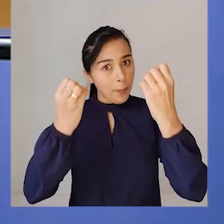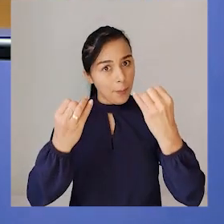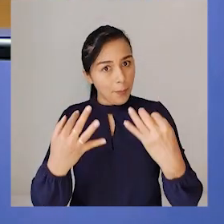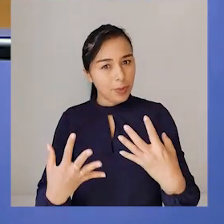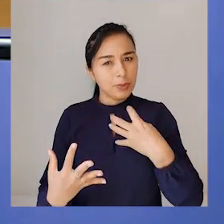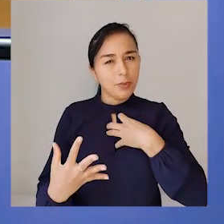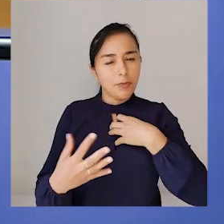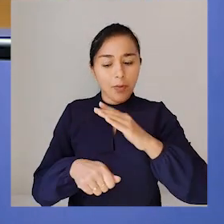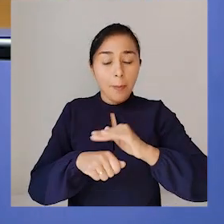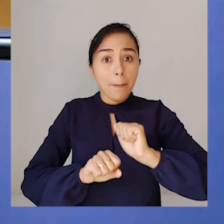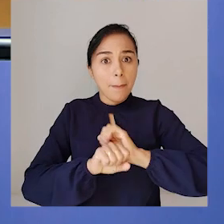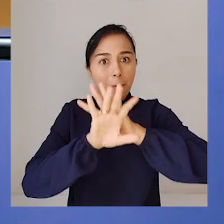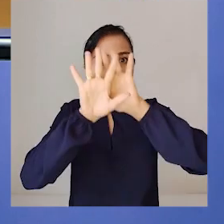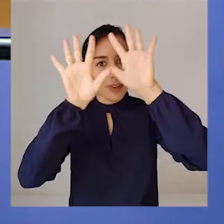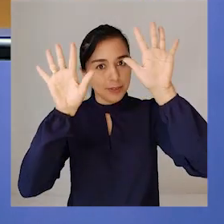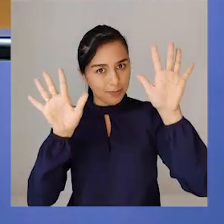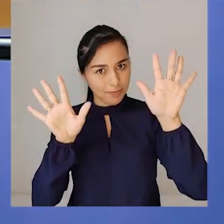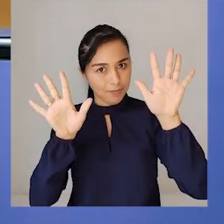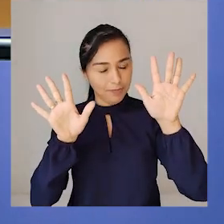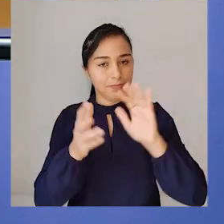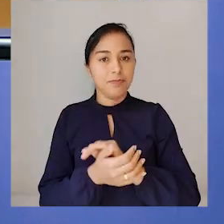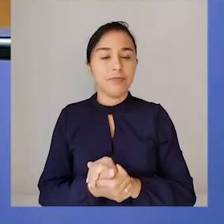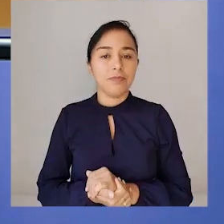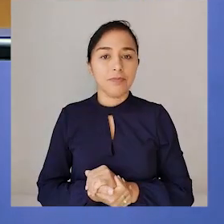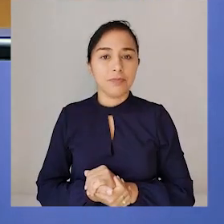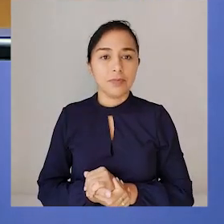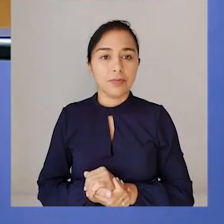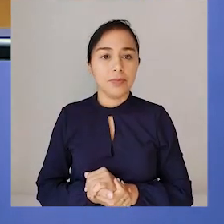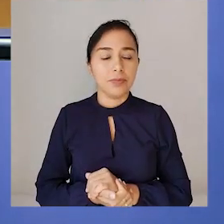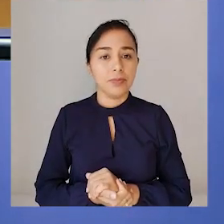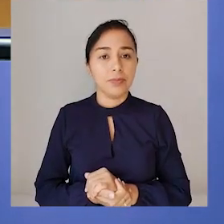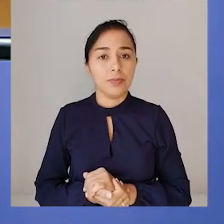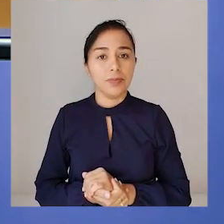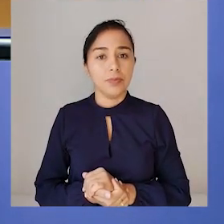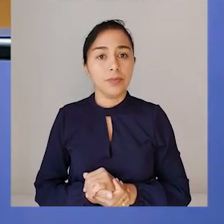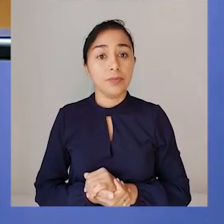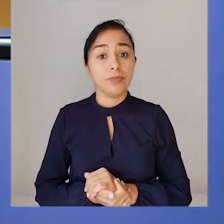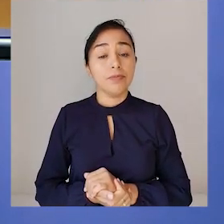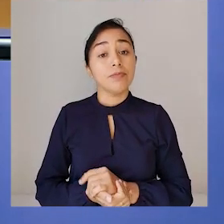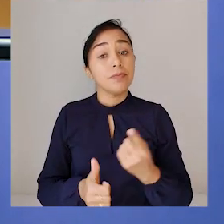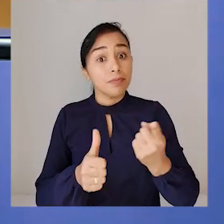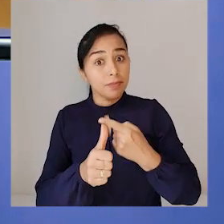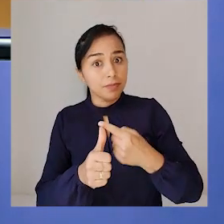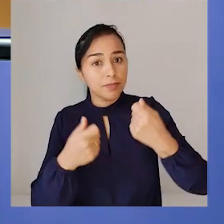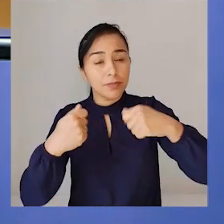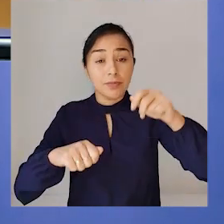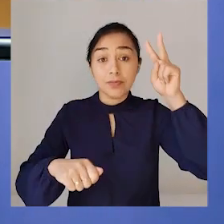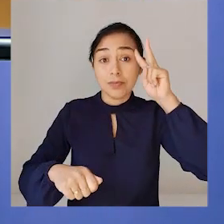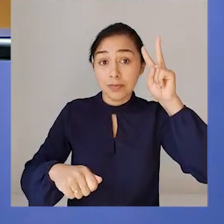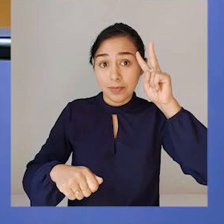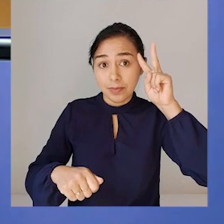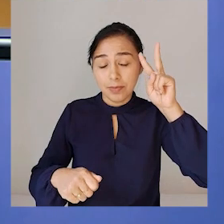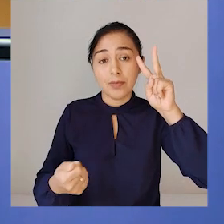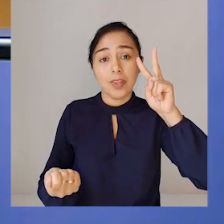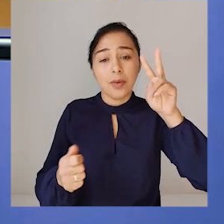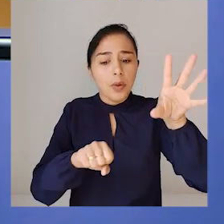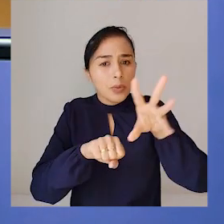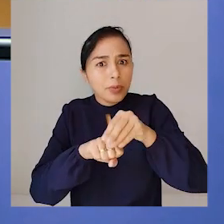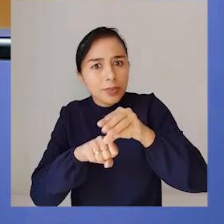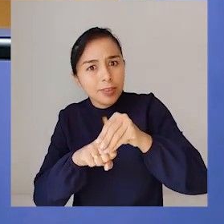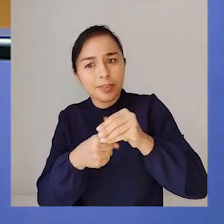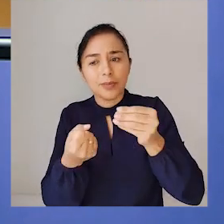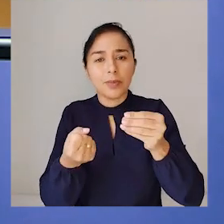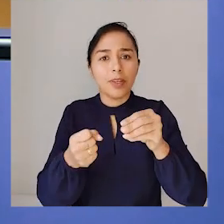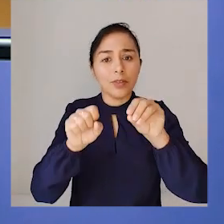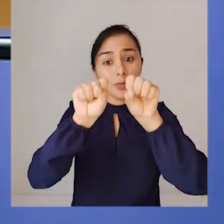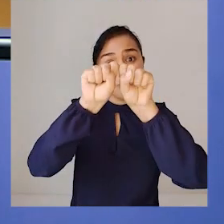mais efetiva como funciona o algoritmo da adição, você vai precisar lembrar daquele conhecimento sobre sistema